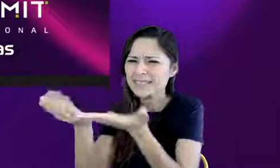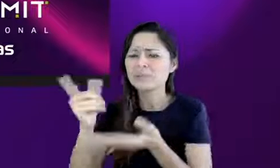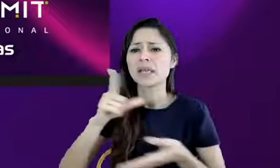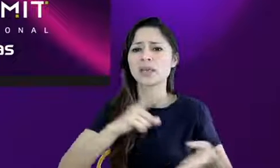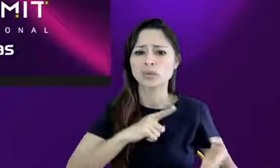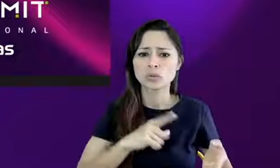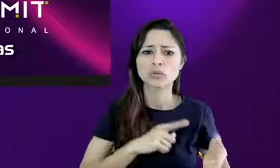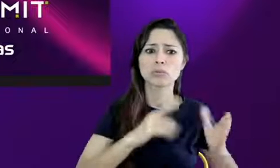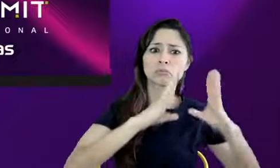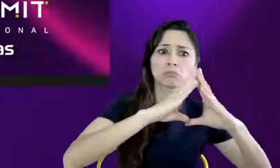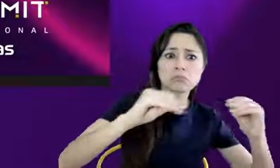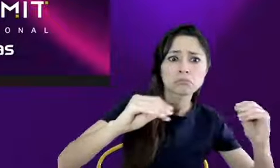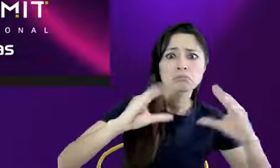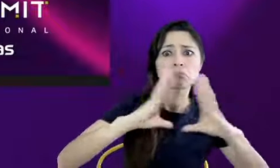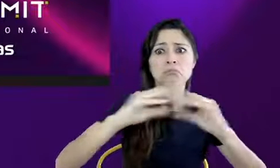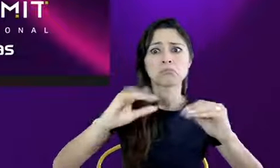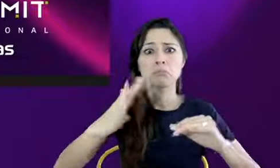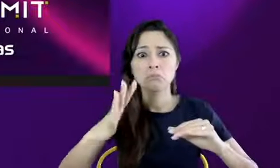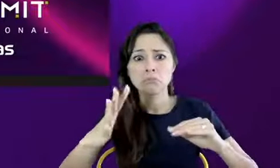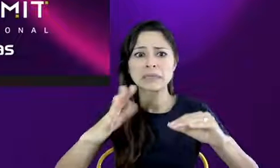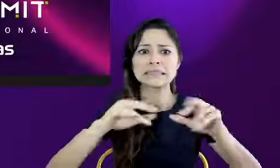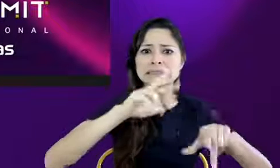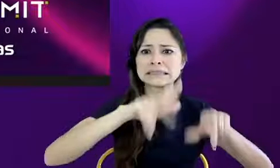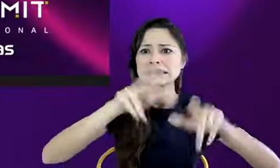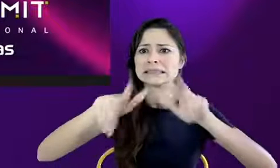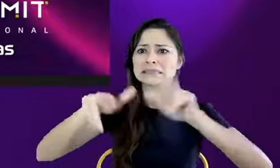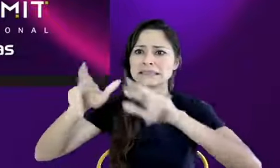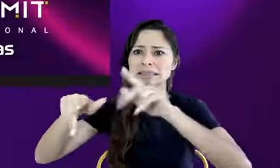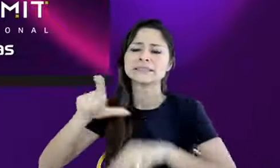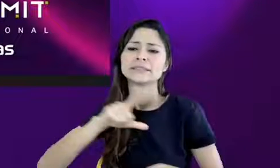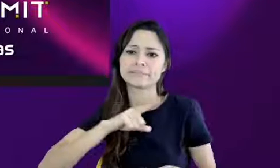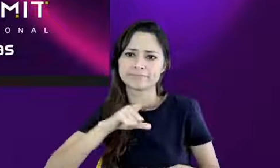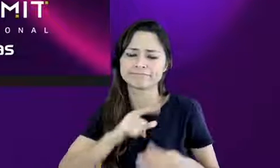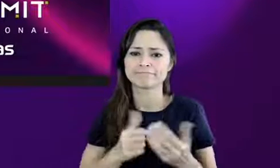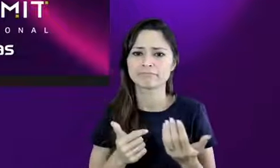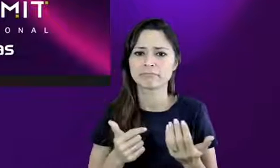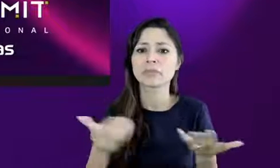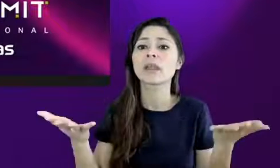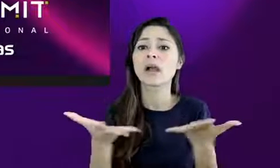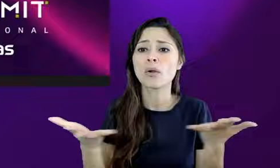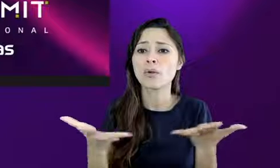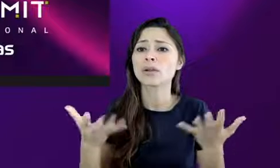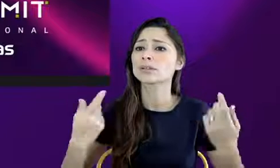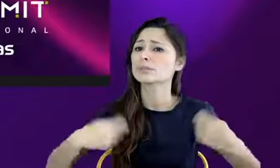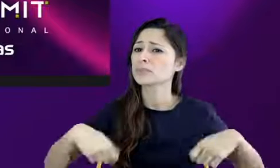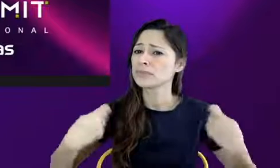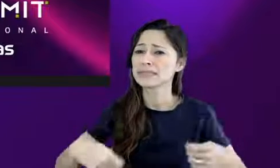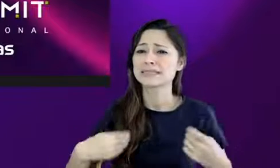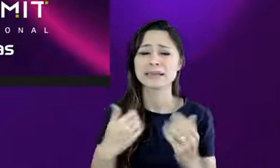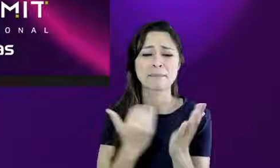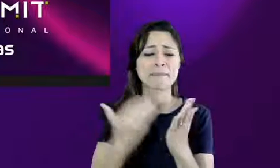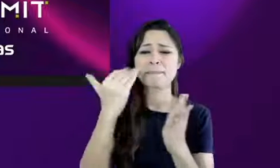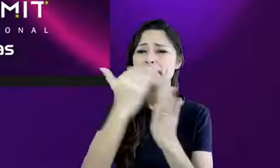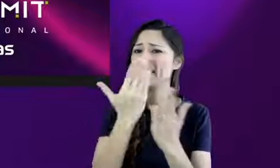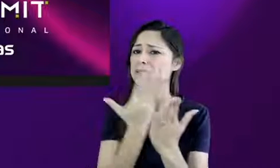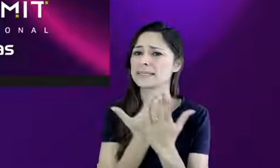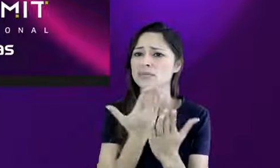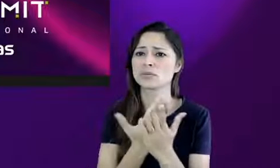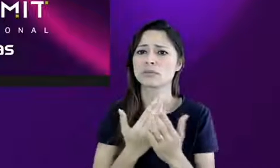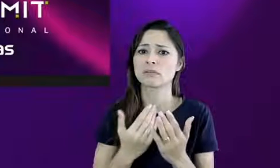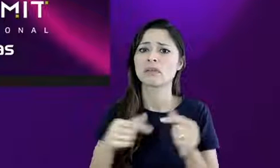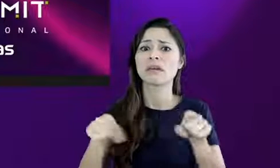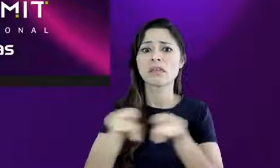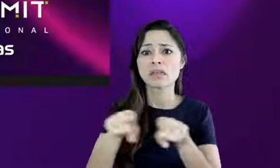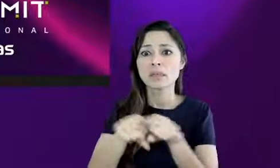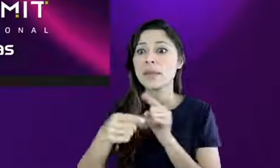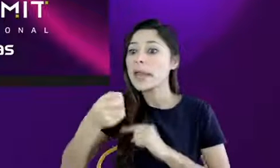Portanto, sempre, diante disso, nós precisaremos fazer cada vez mais esses exercícios clínicos e outros medicamentos ainda estão